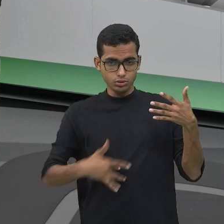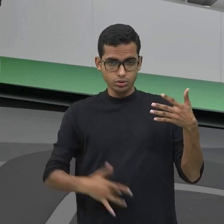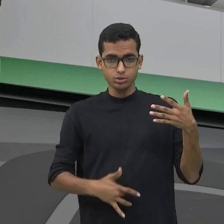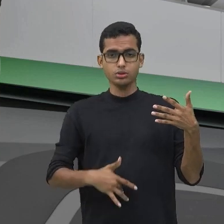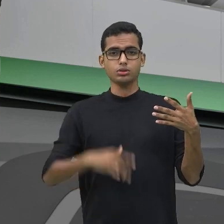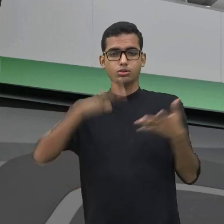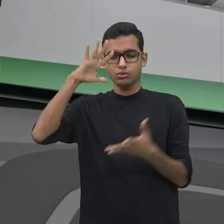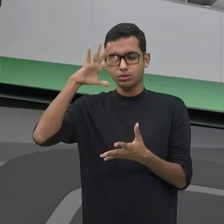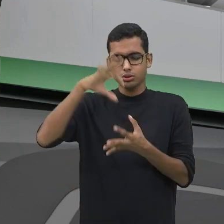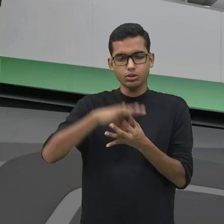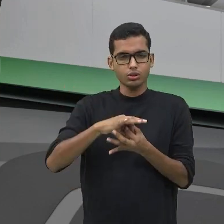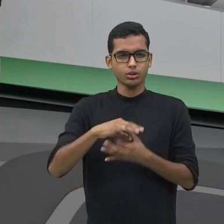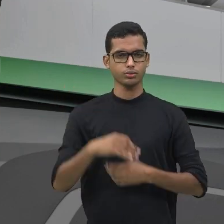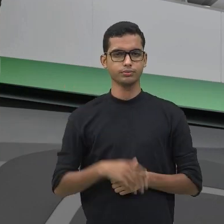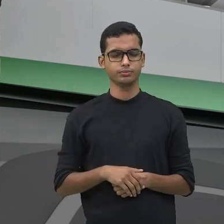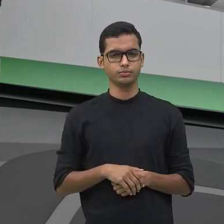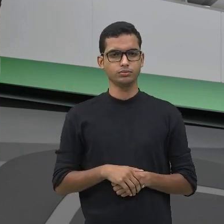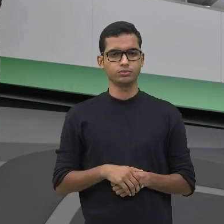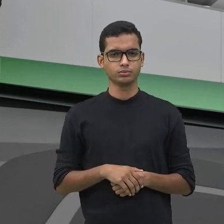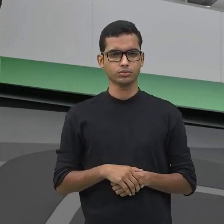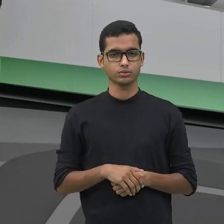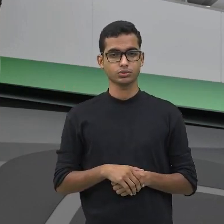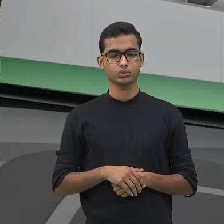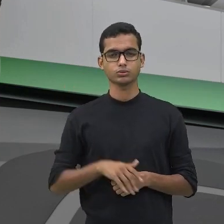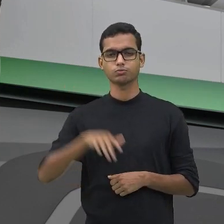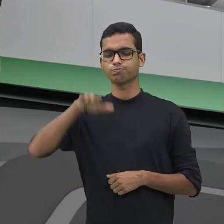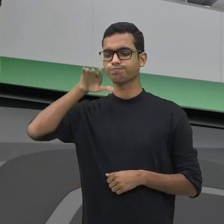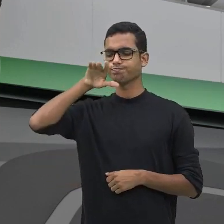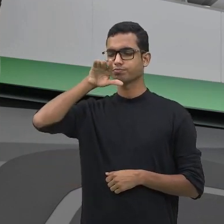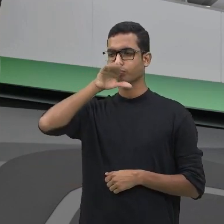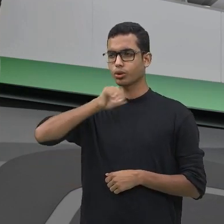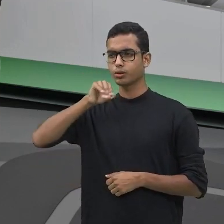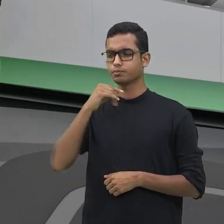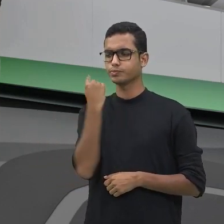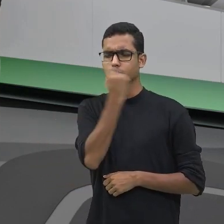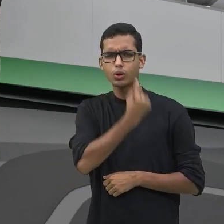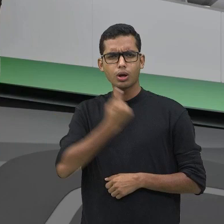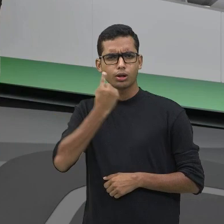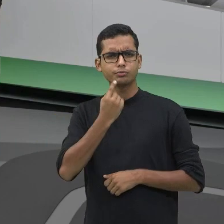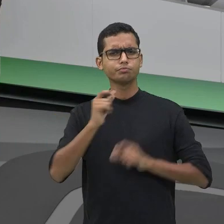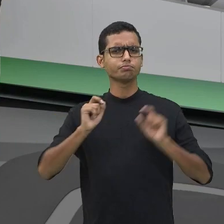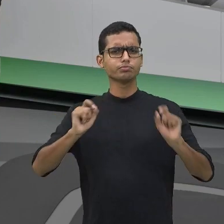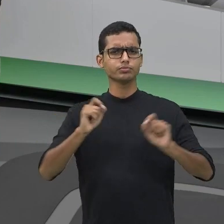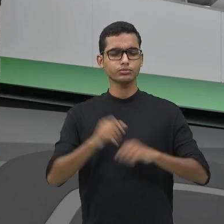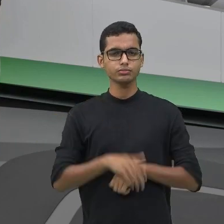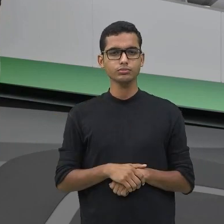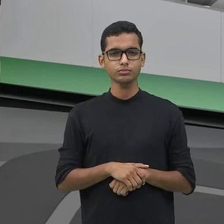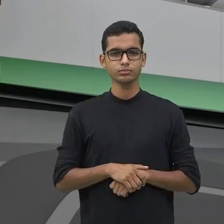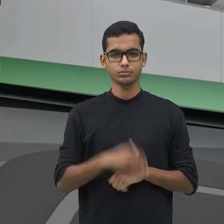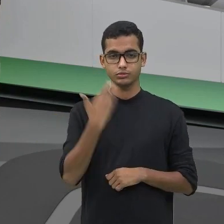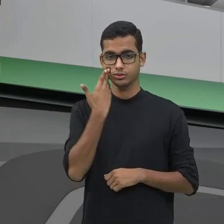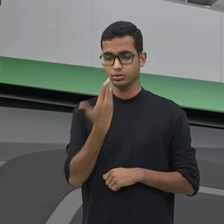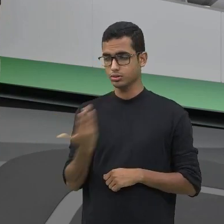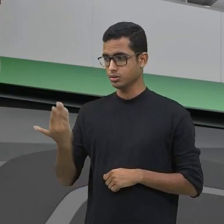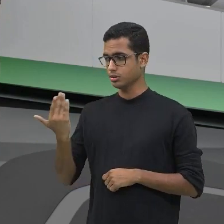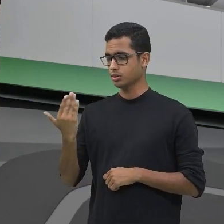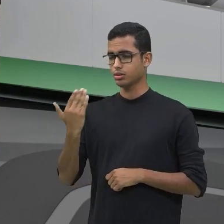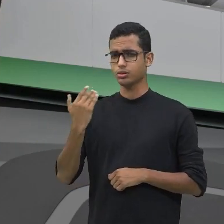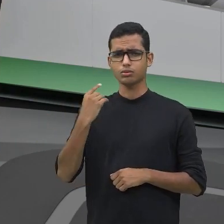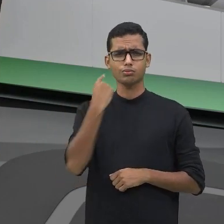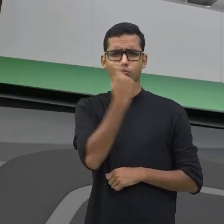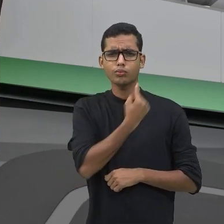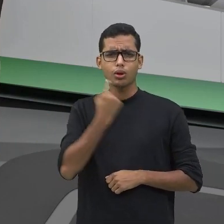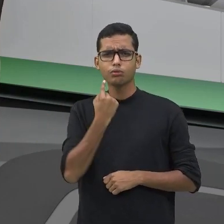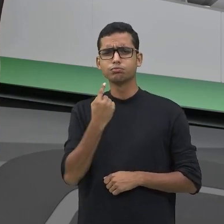desses órgãos faz. Bem, a boca, gente, a boca, vou colocar bem grandão aqui. O que a boca